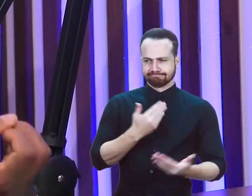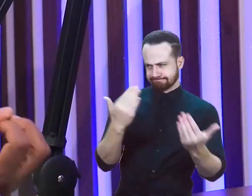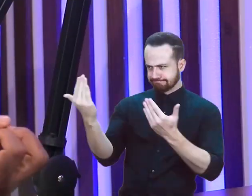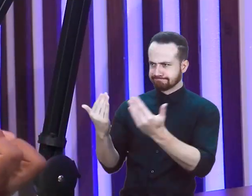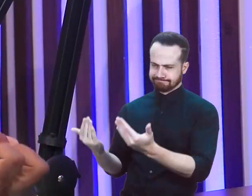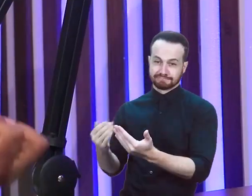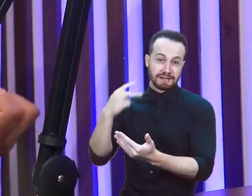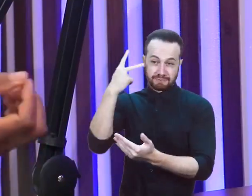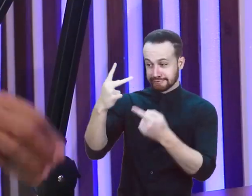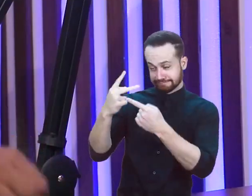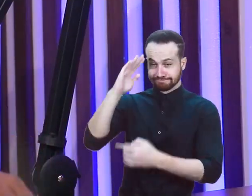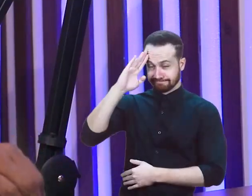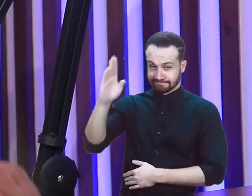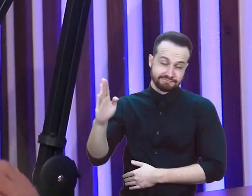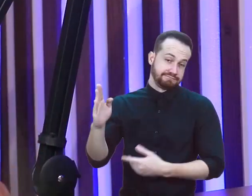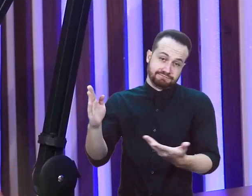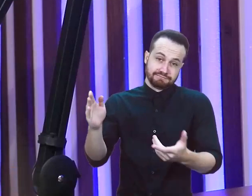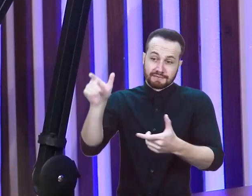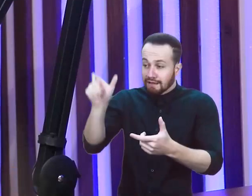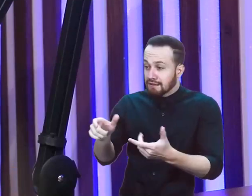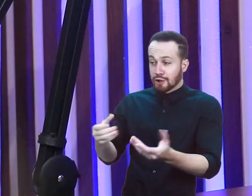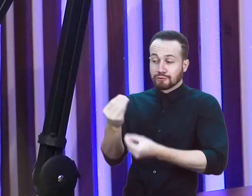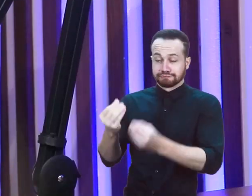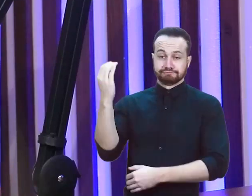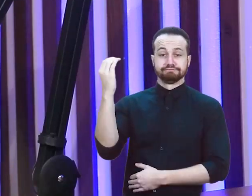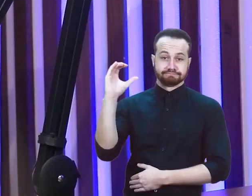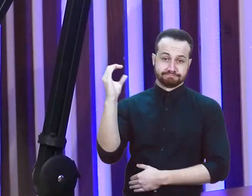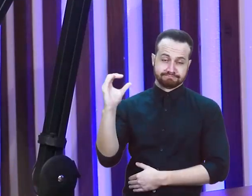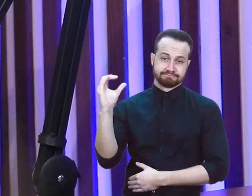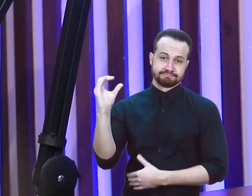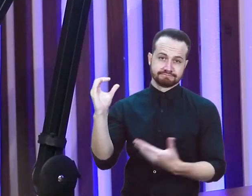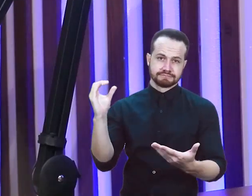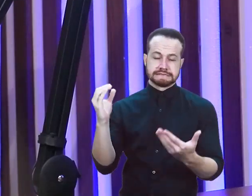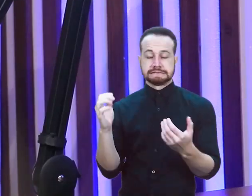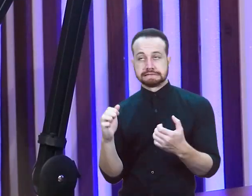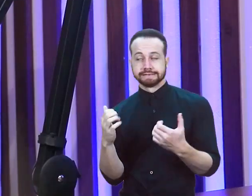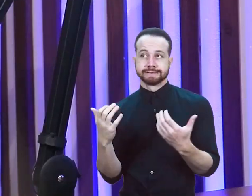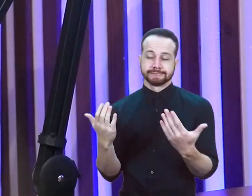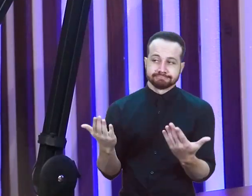pessoas. A política é fundamental porque ela é uma ciência. Então,